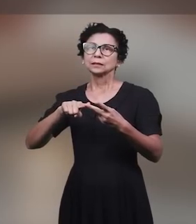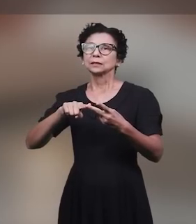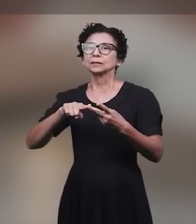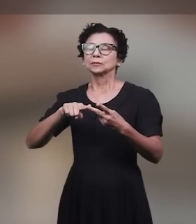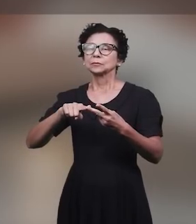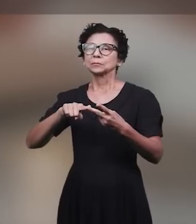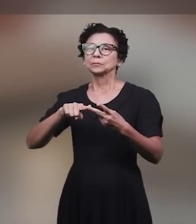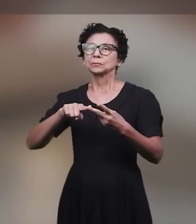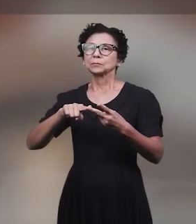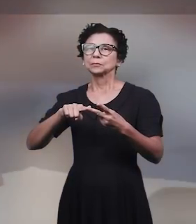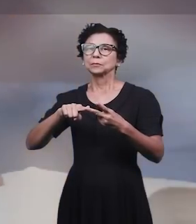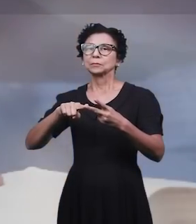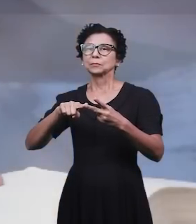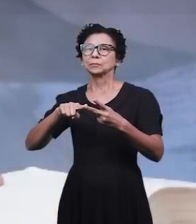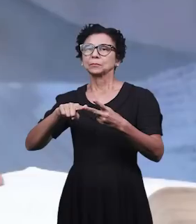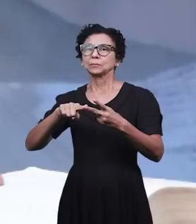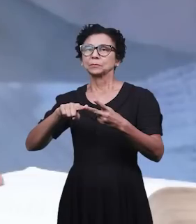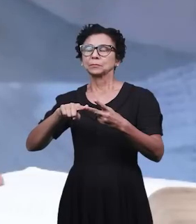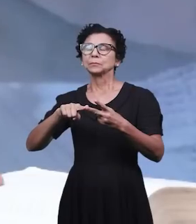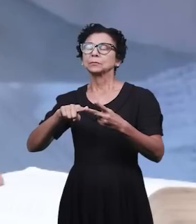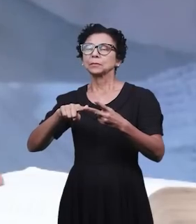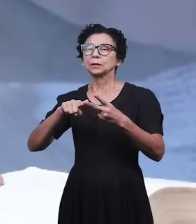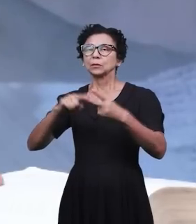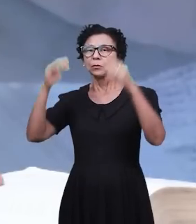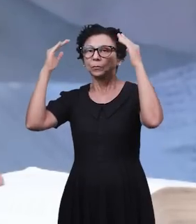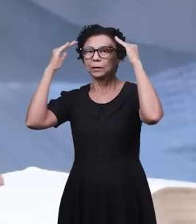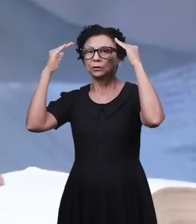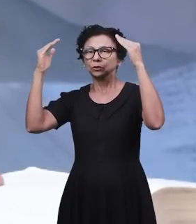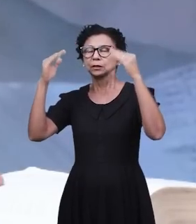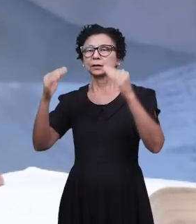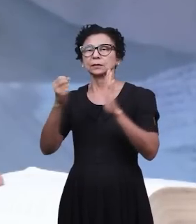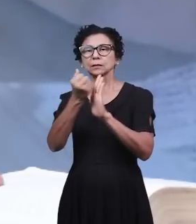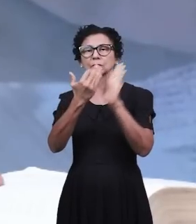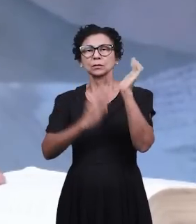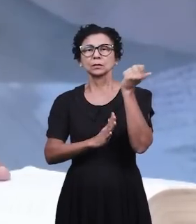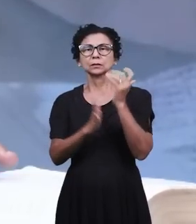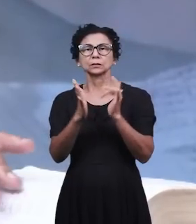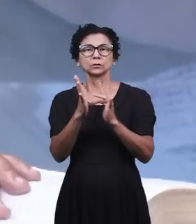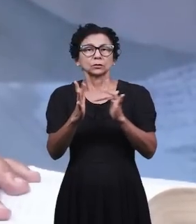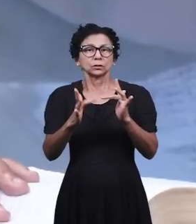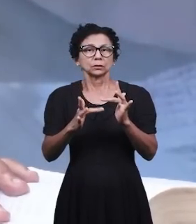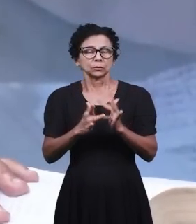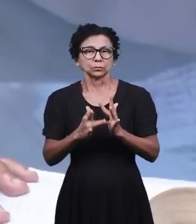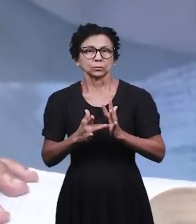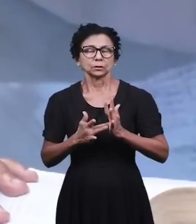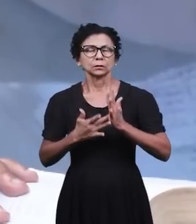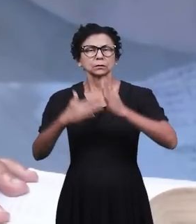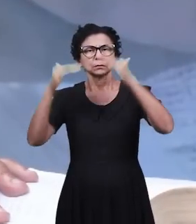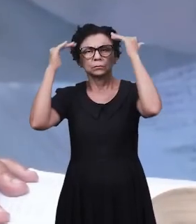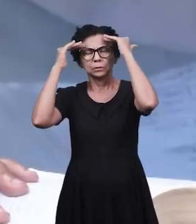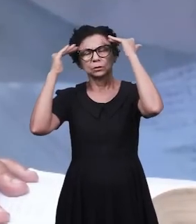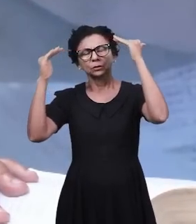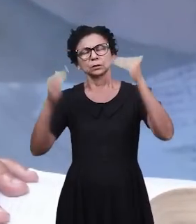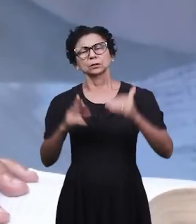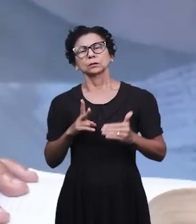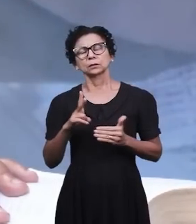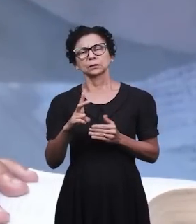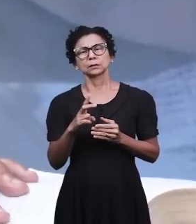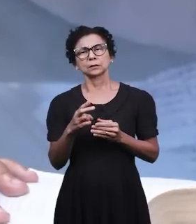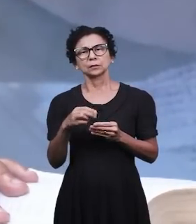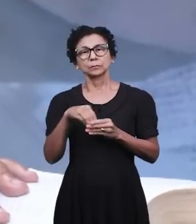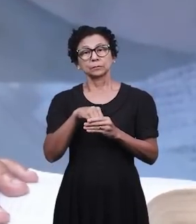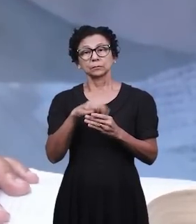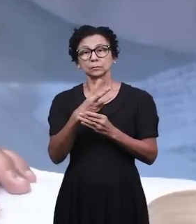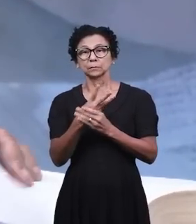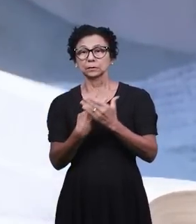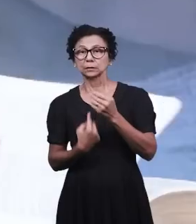sangue de Jesus. Então, a Trindade operando em todos os momentos. Nós temos que sempre procuramos ver a Trindade nas operações